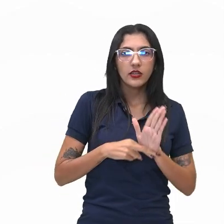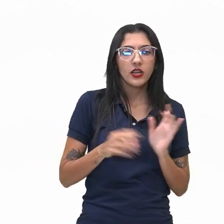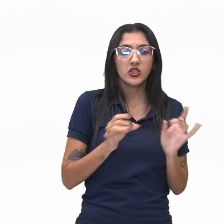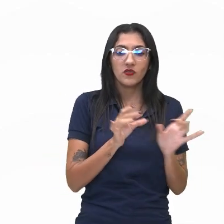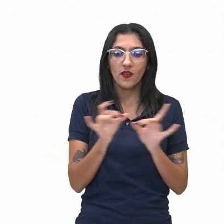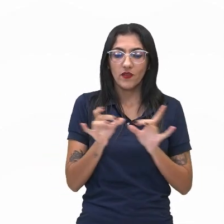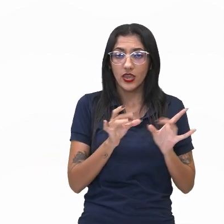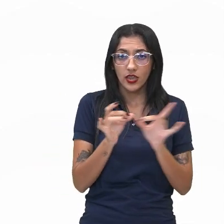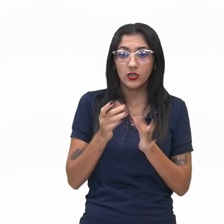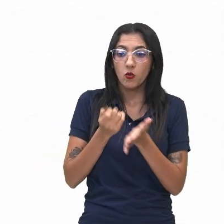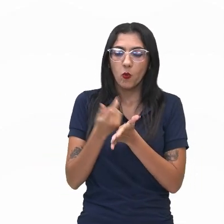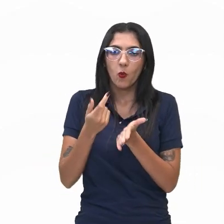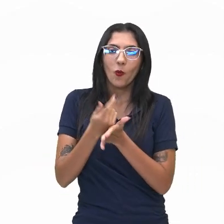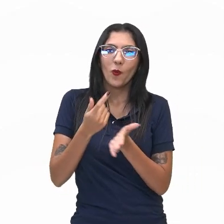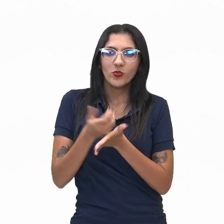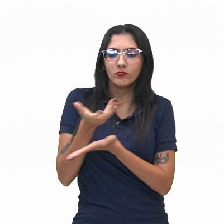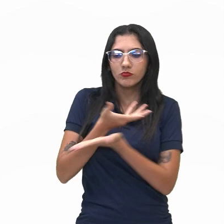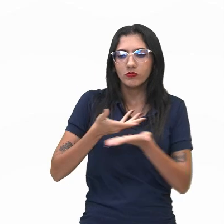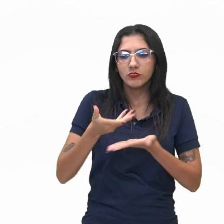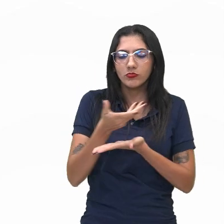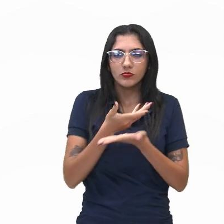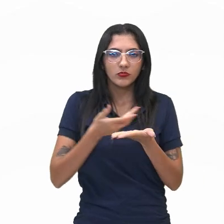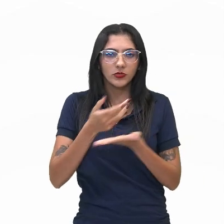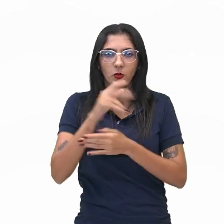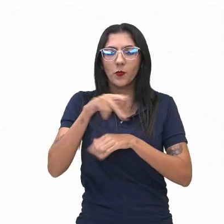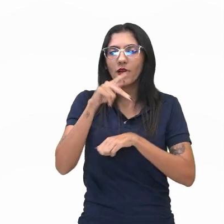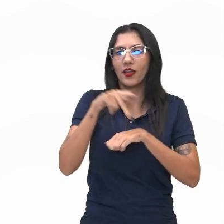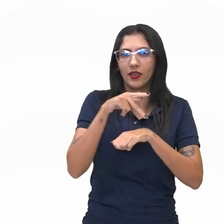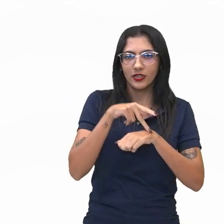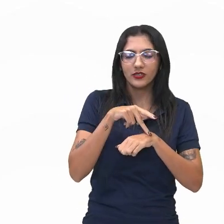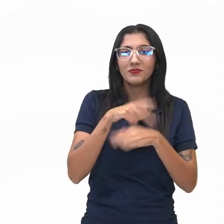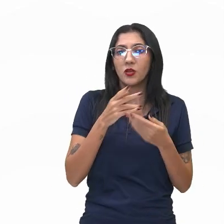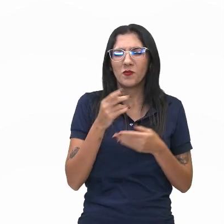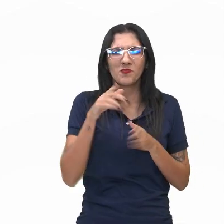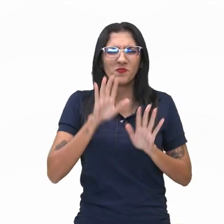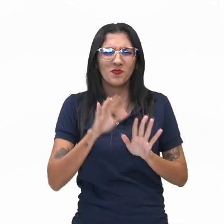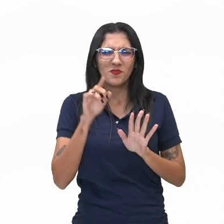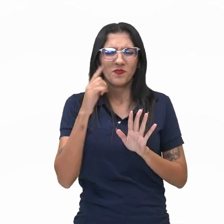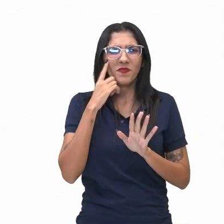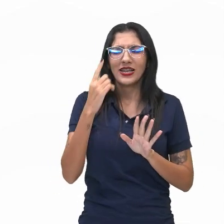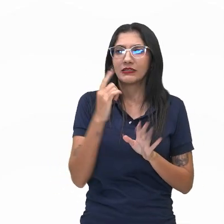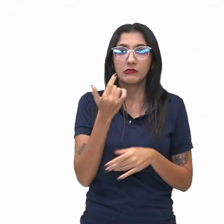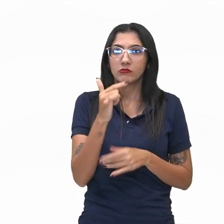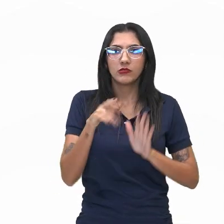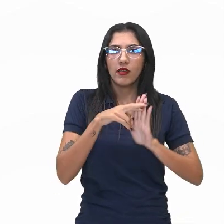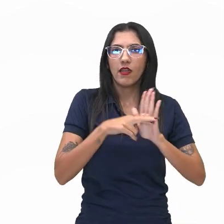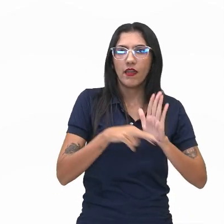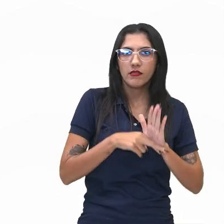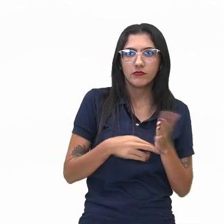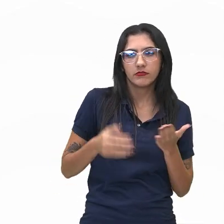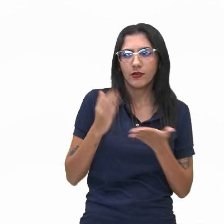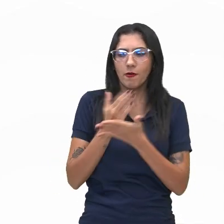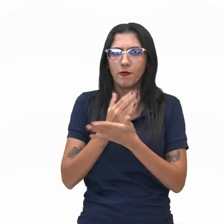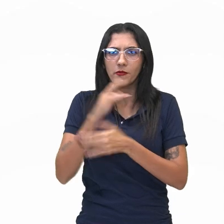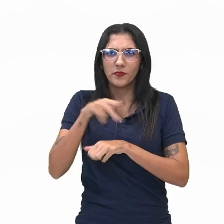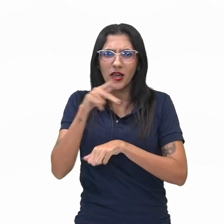os países. Porque imagina se não tivesse essa organização. Por exemplo, vai existir países que... existem vários